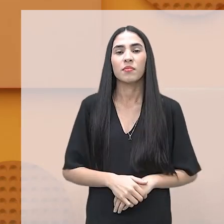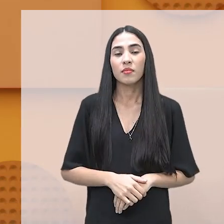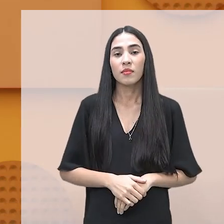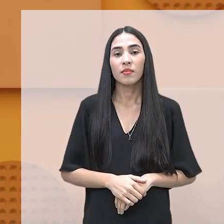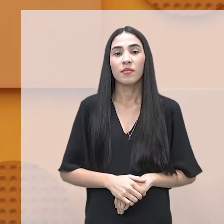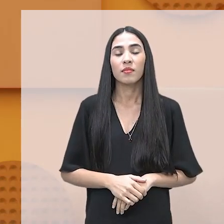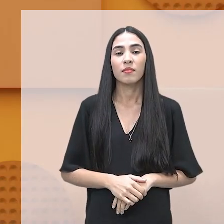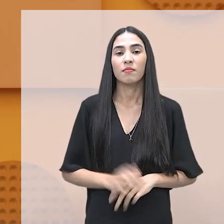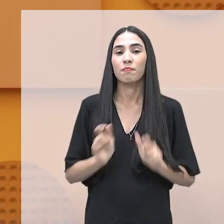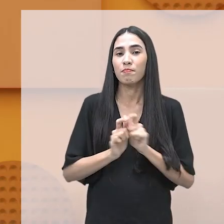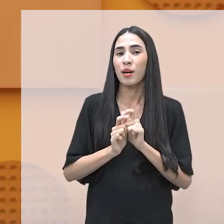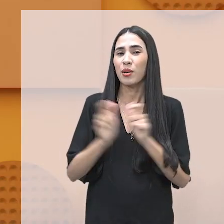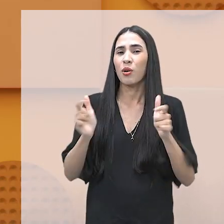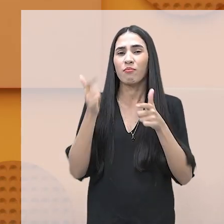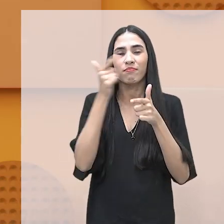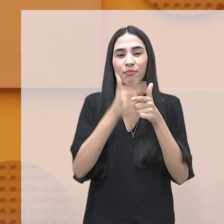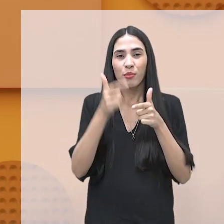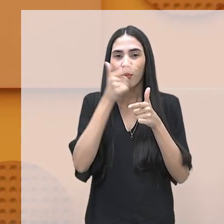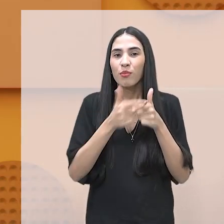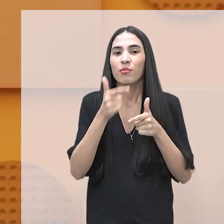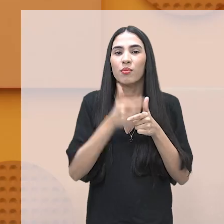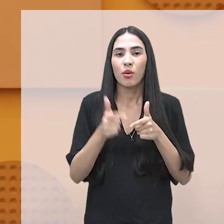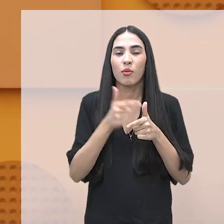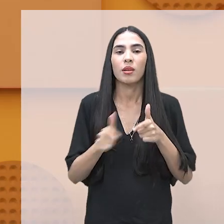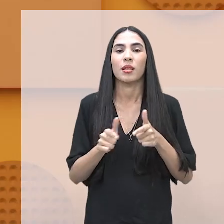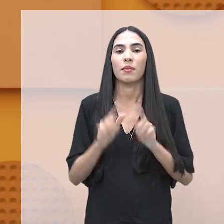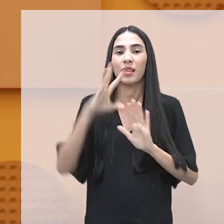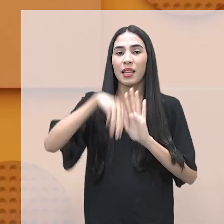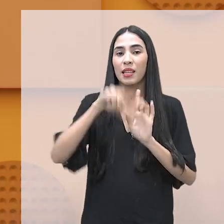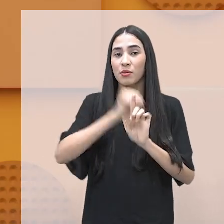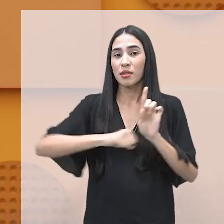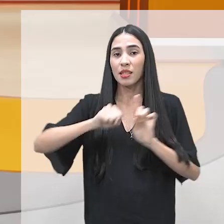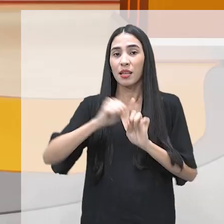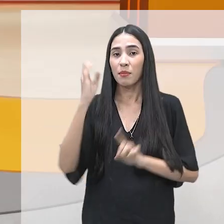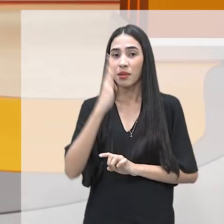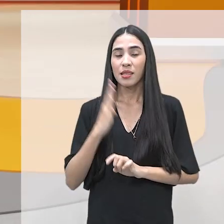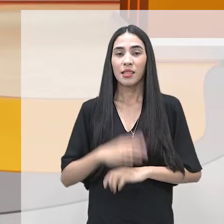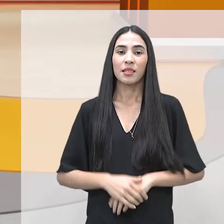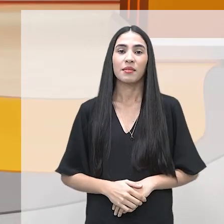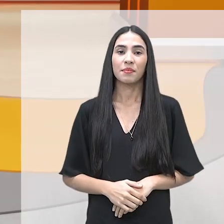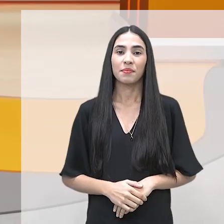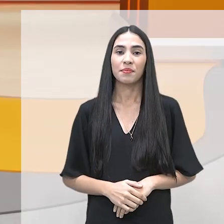dos grandes problemas da sociedade brasileira.